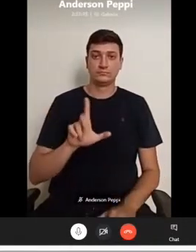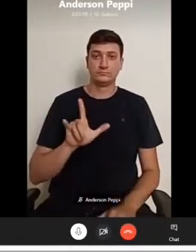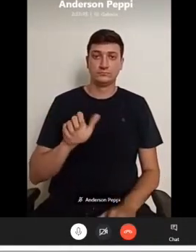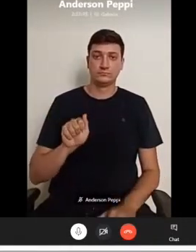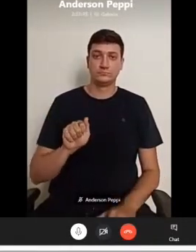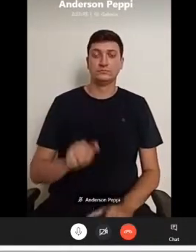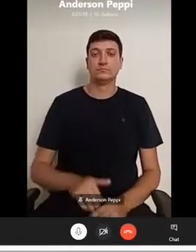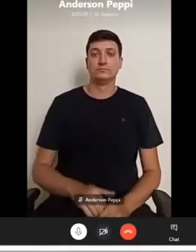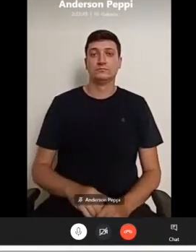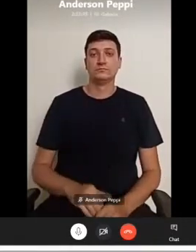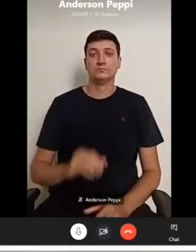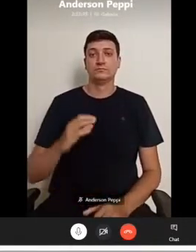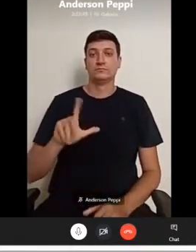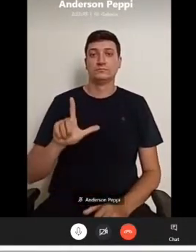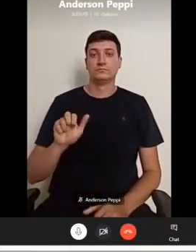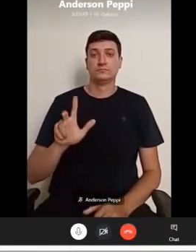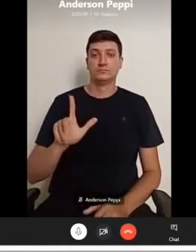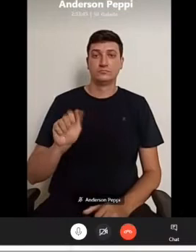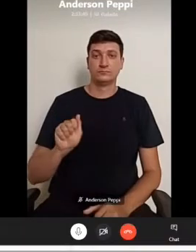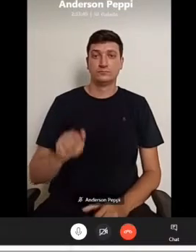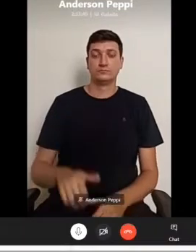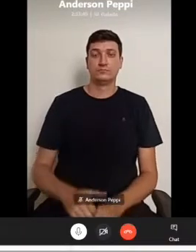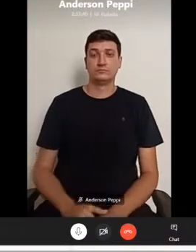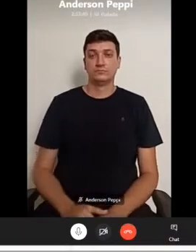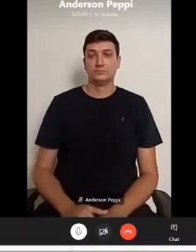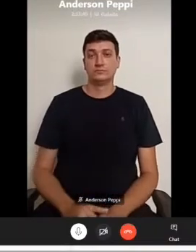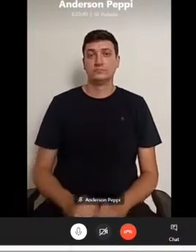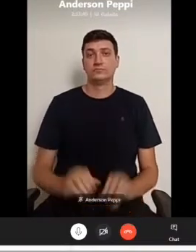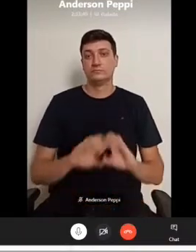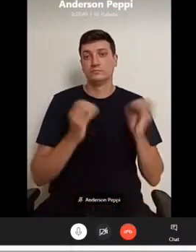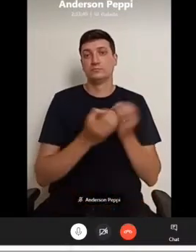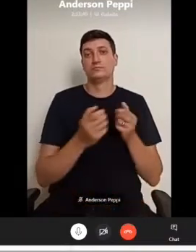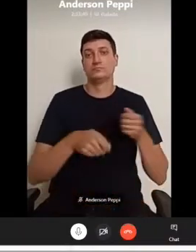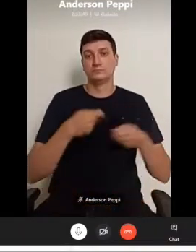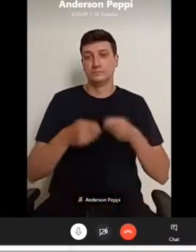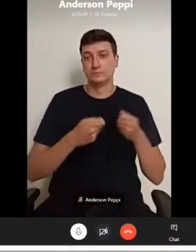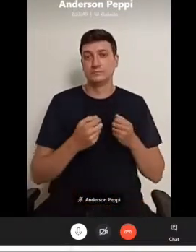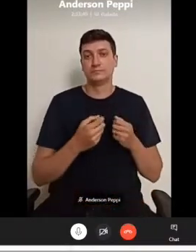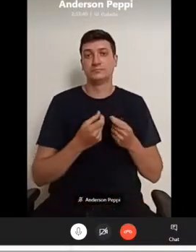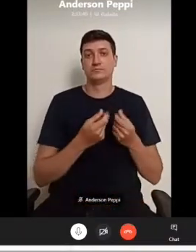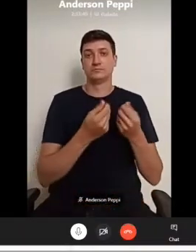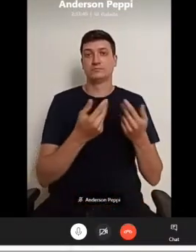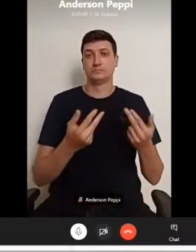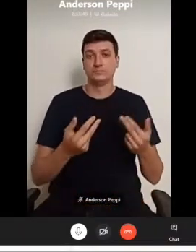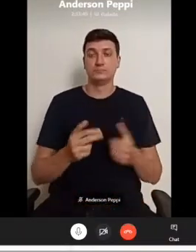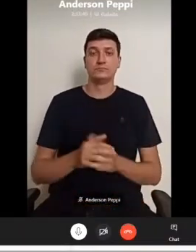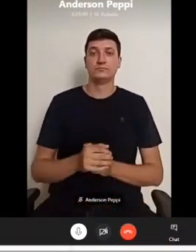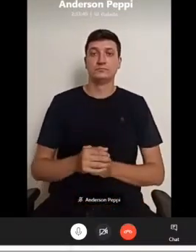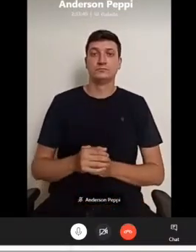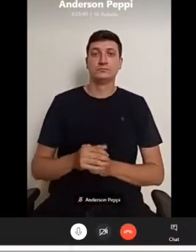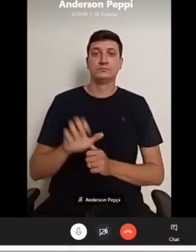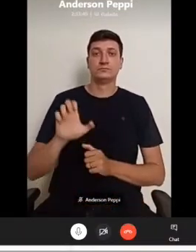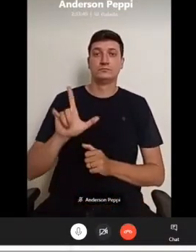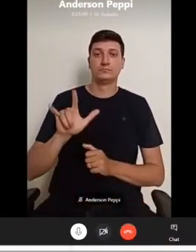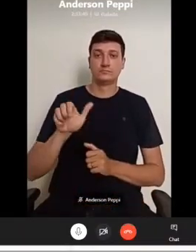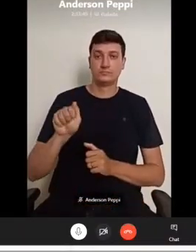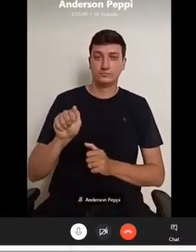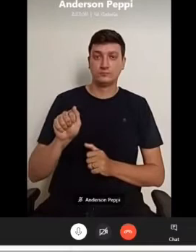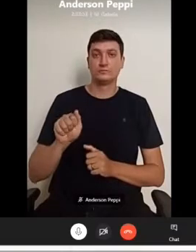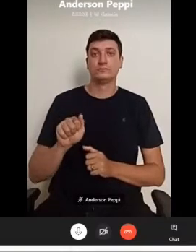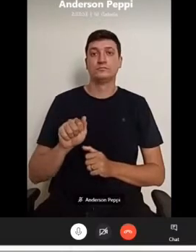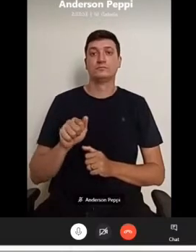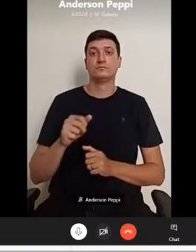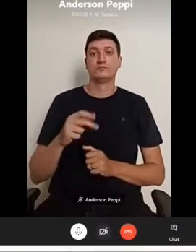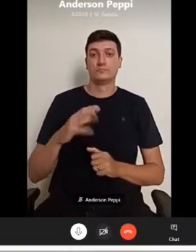da Silva. Comissão de Orçamento, Finanças e Contabilidade. Elias Marcelo Sleiman, Laudo Gomes da Silva